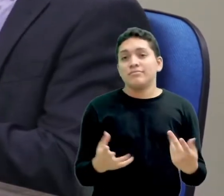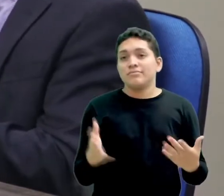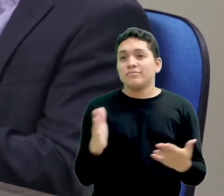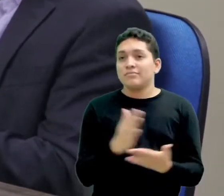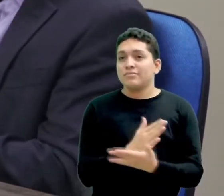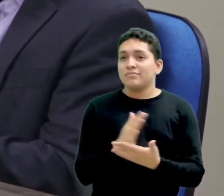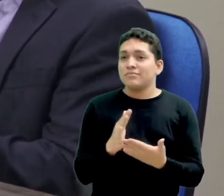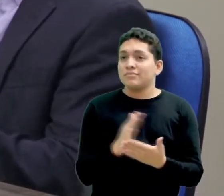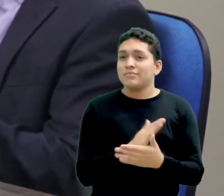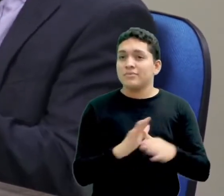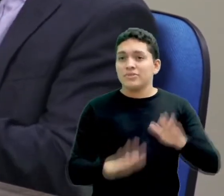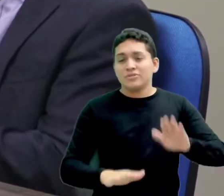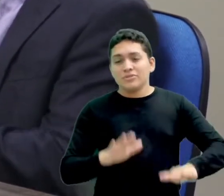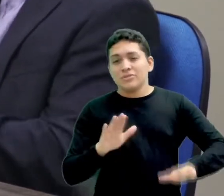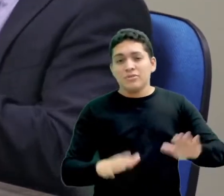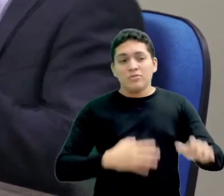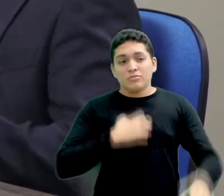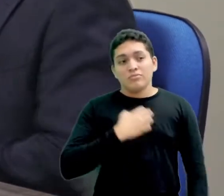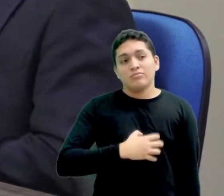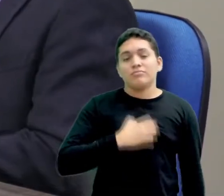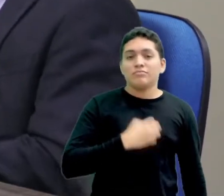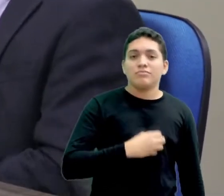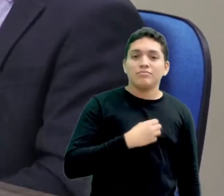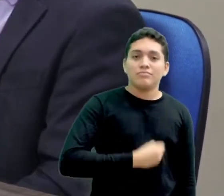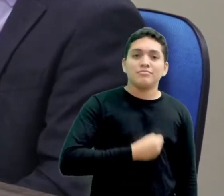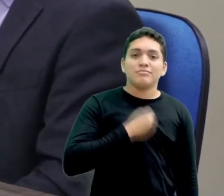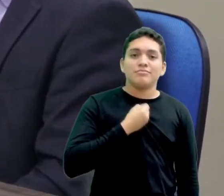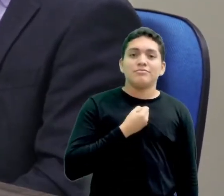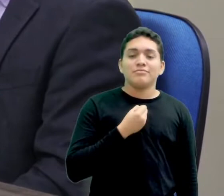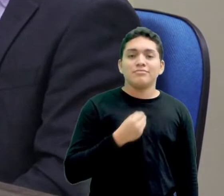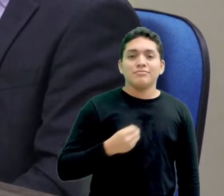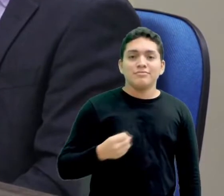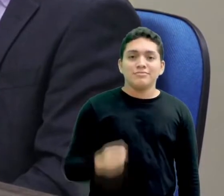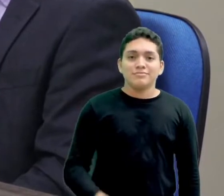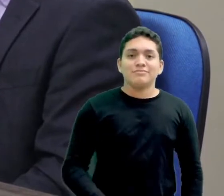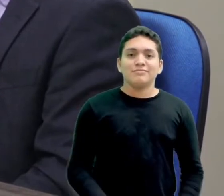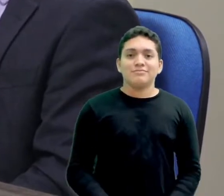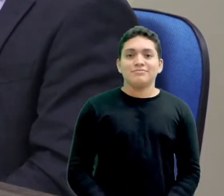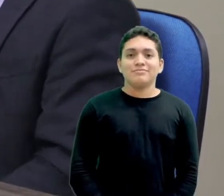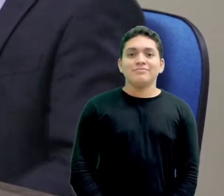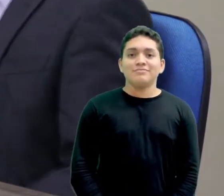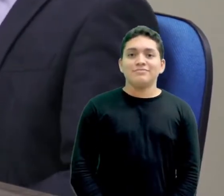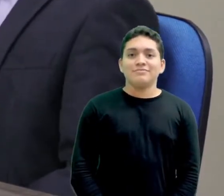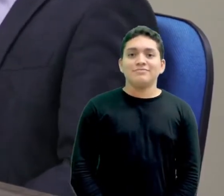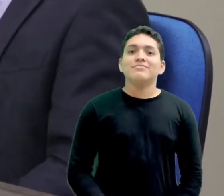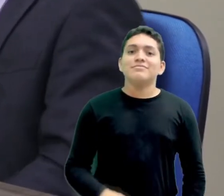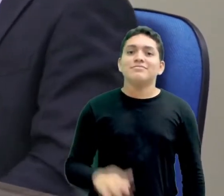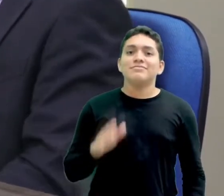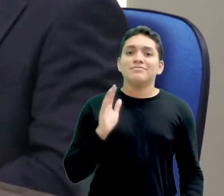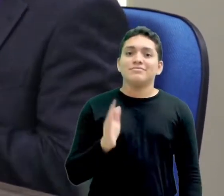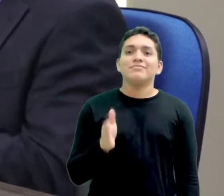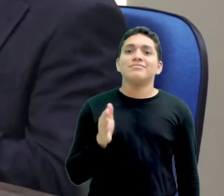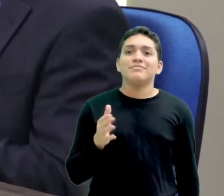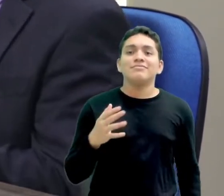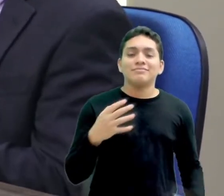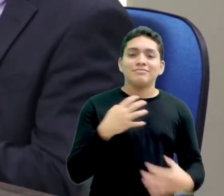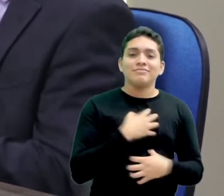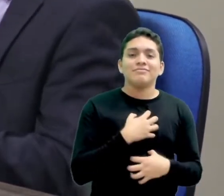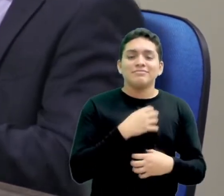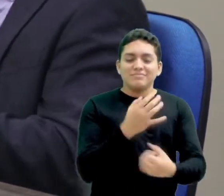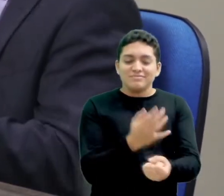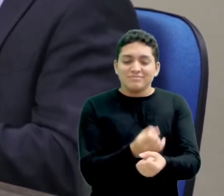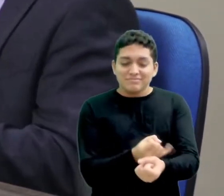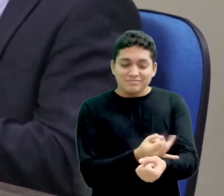ficar zangados, chateados e às vezes irados com as situações. E será que eu já pequei? Será que eu cometi este